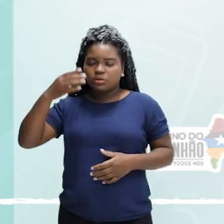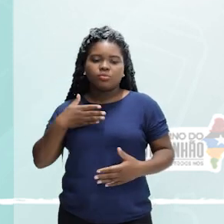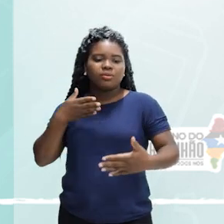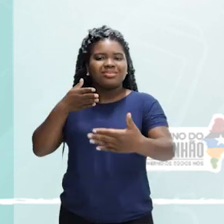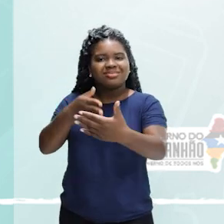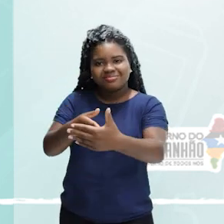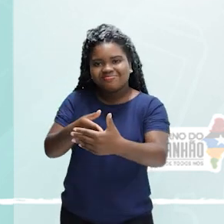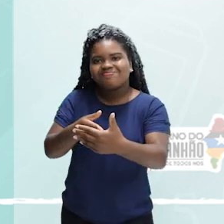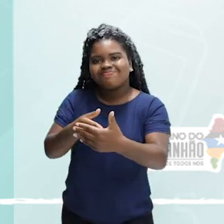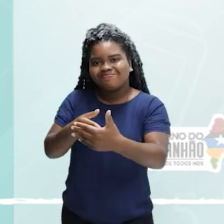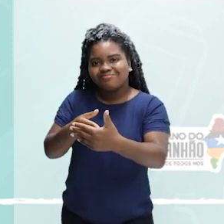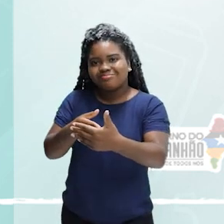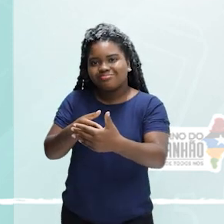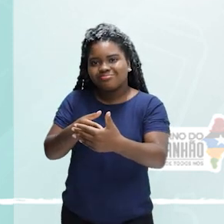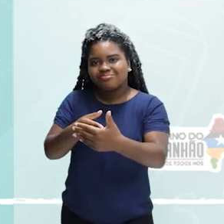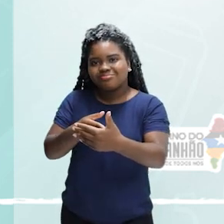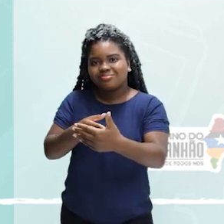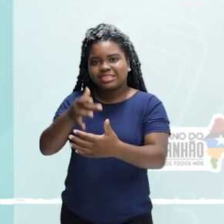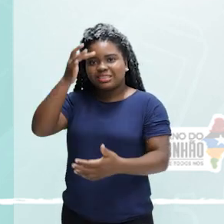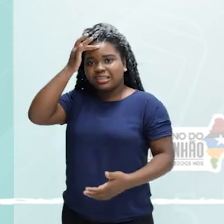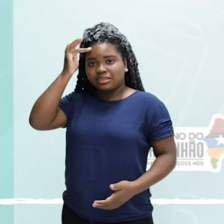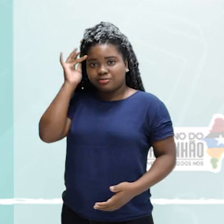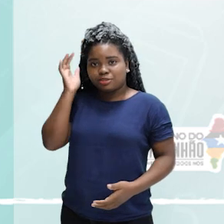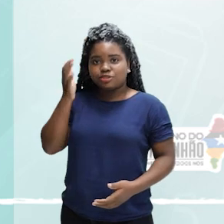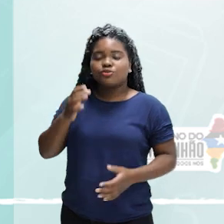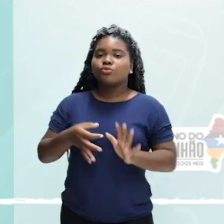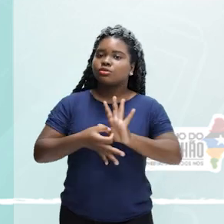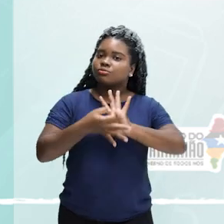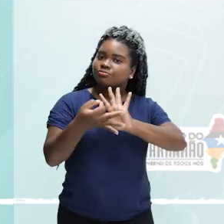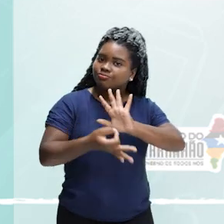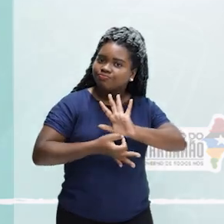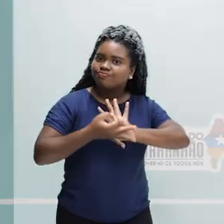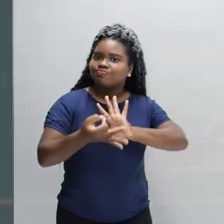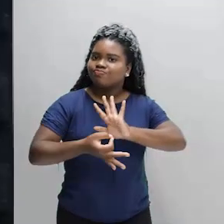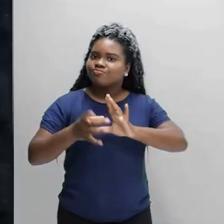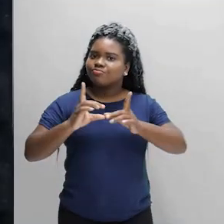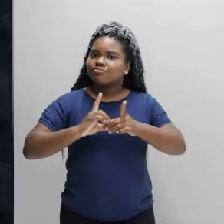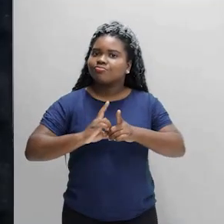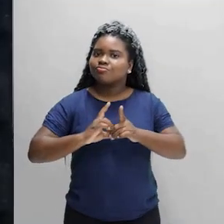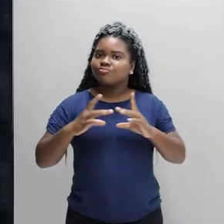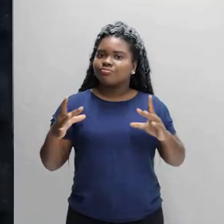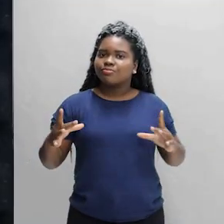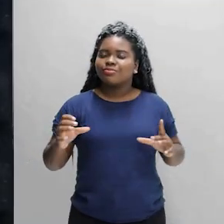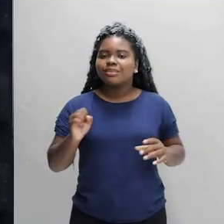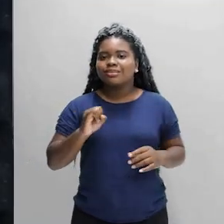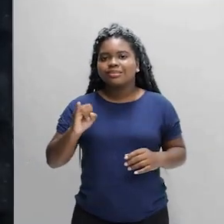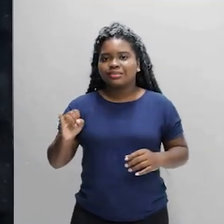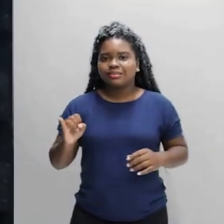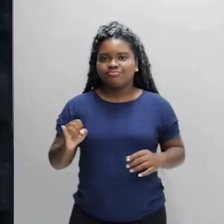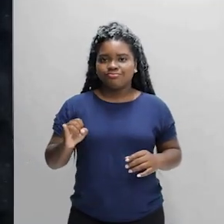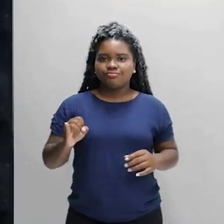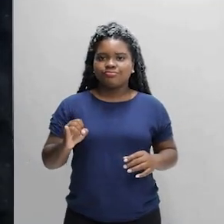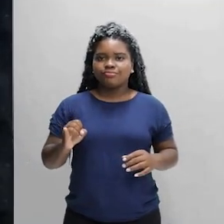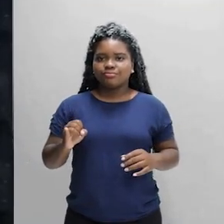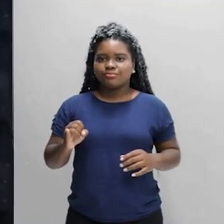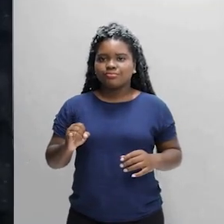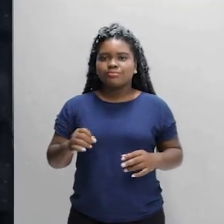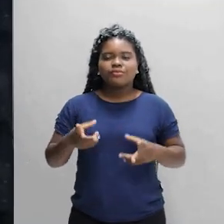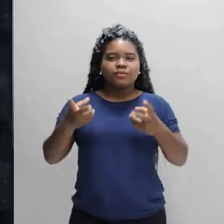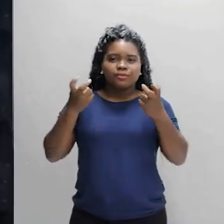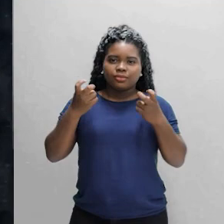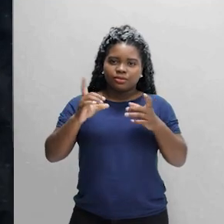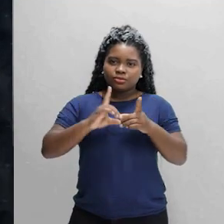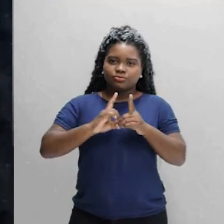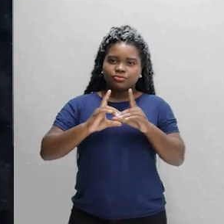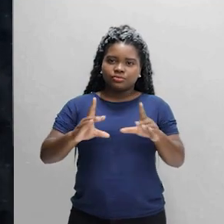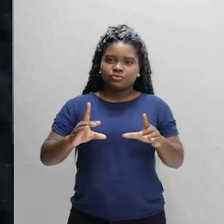para que a democracia seja mais viável, pelo menos se a gente considera a democracia como um arranjo de poder,